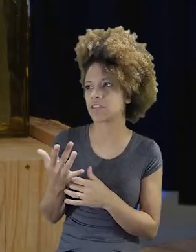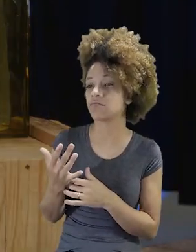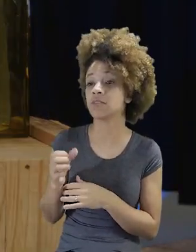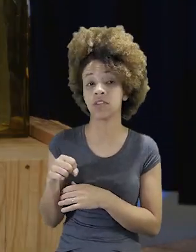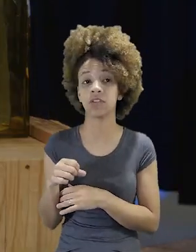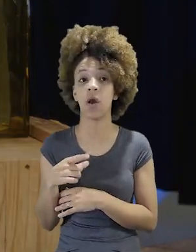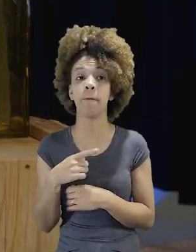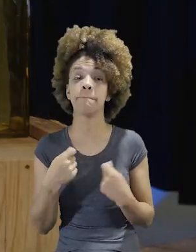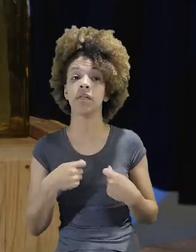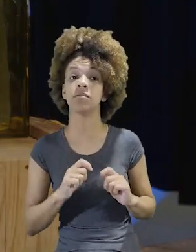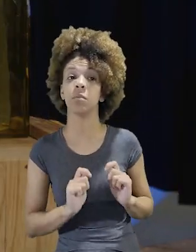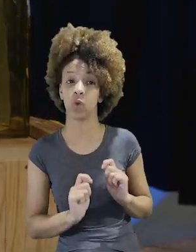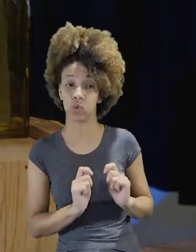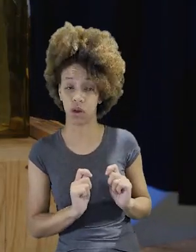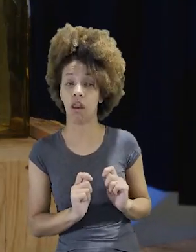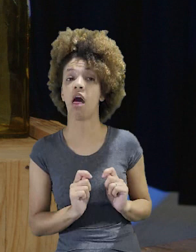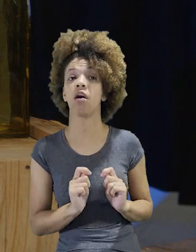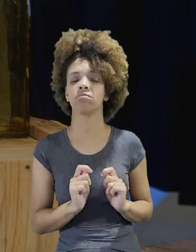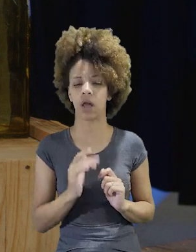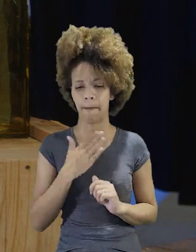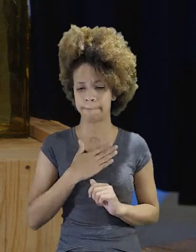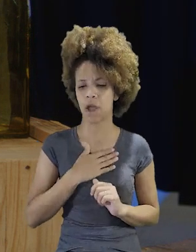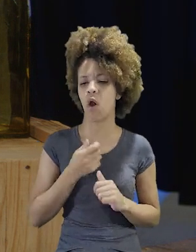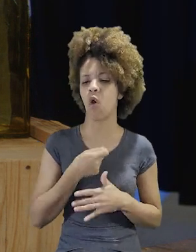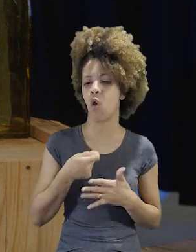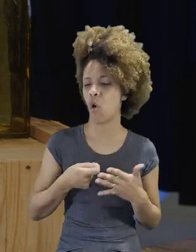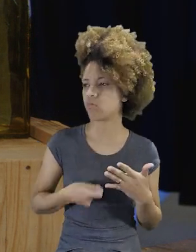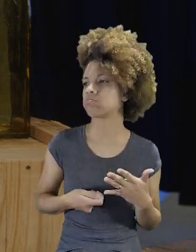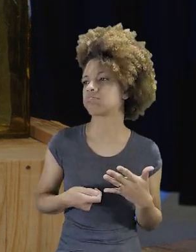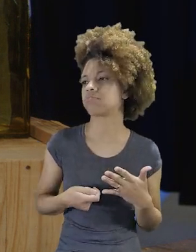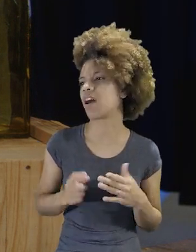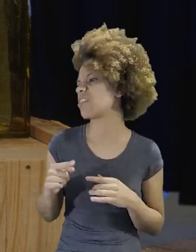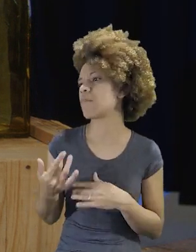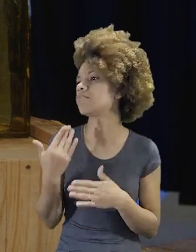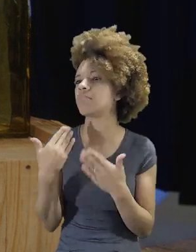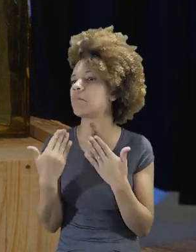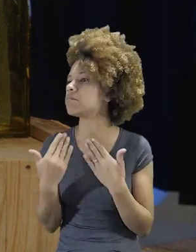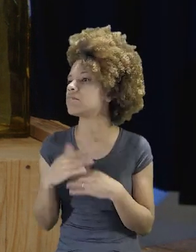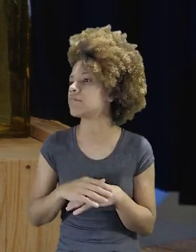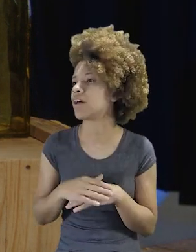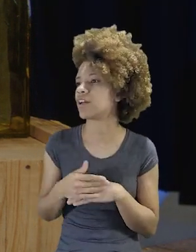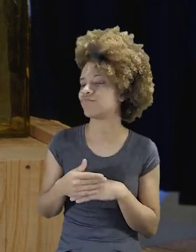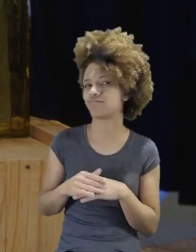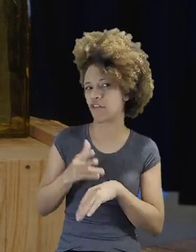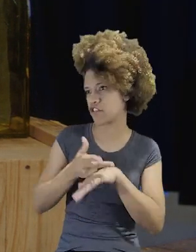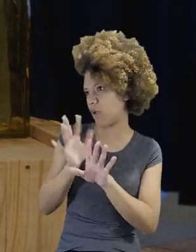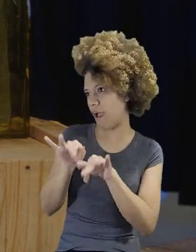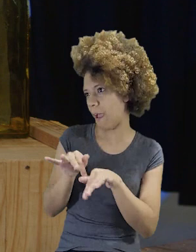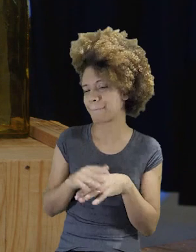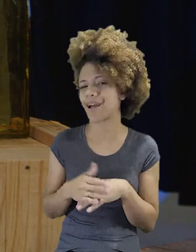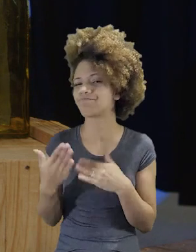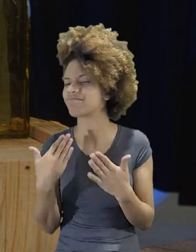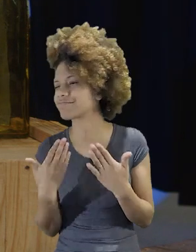quer sim eu tenho que me policiar e tem que ficar de olho na minha obra tá ligado aí depois eu vou trocar ideia depois